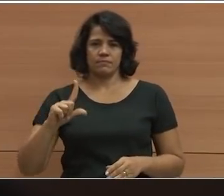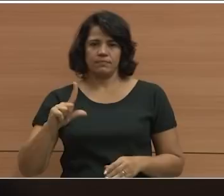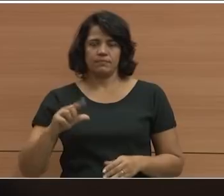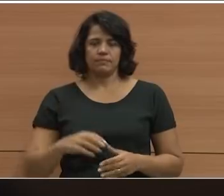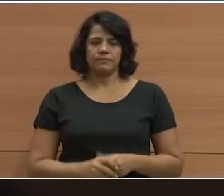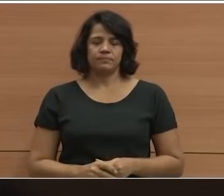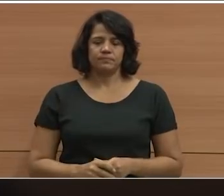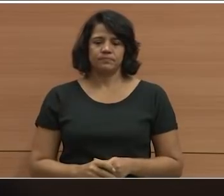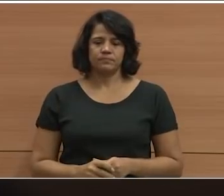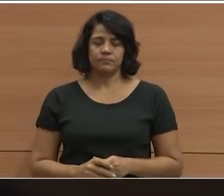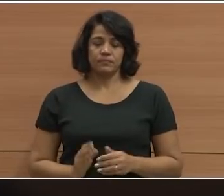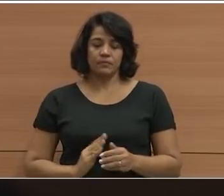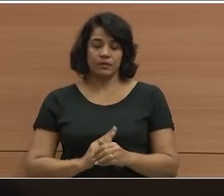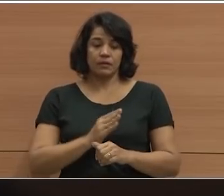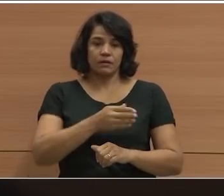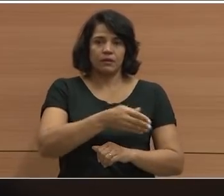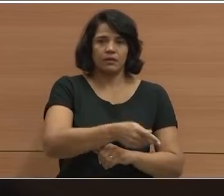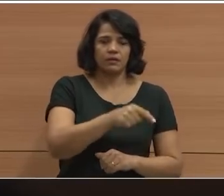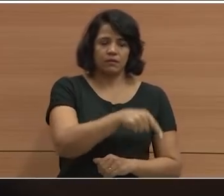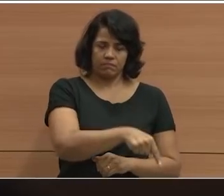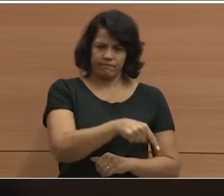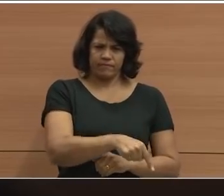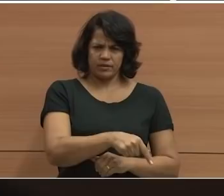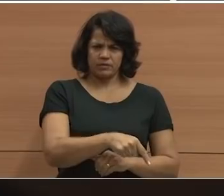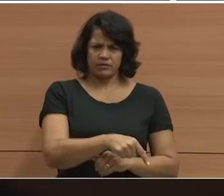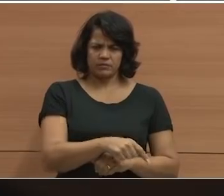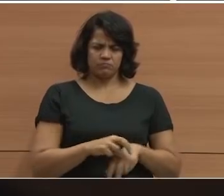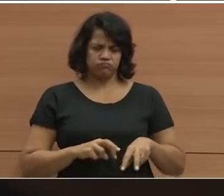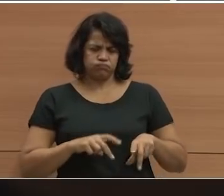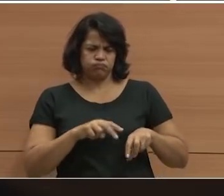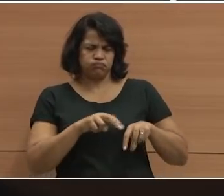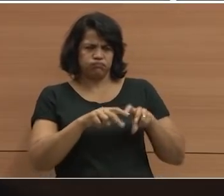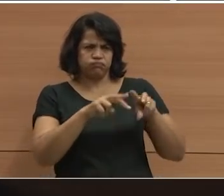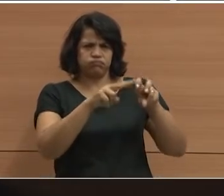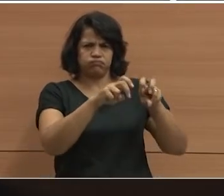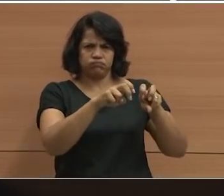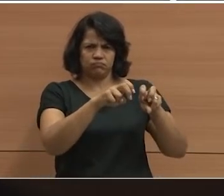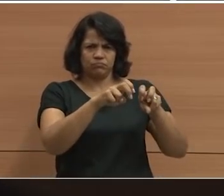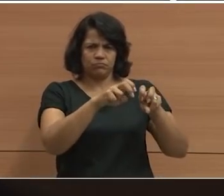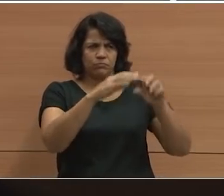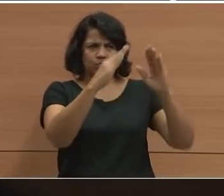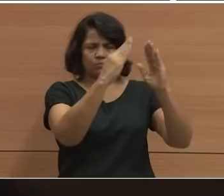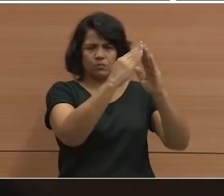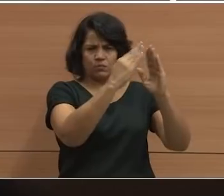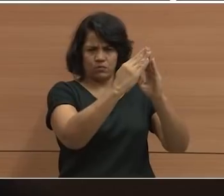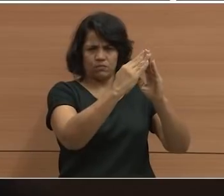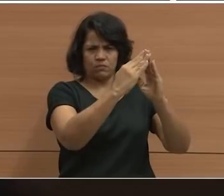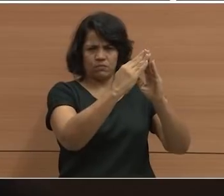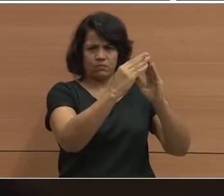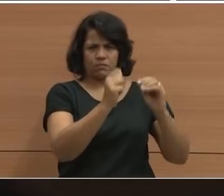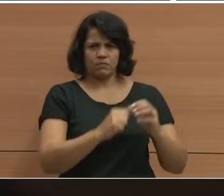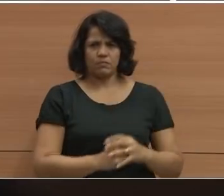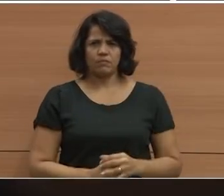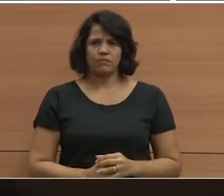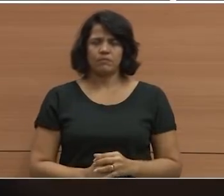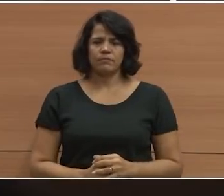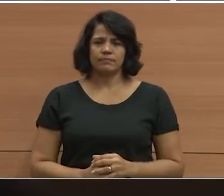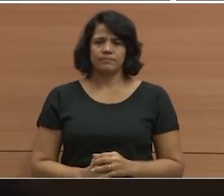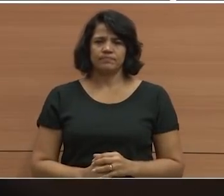ali entraram, subiram para o cenáculo, onde se reuniam